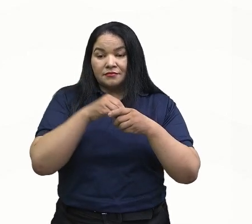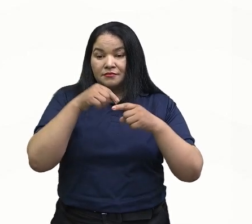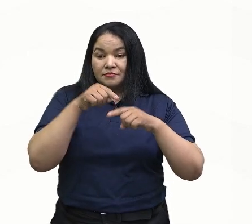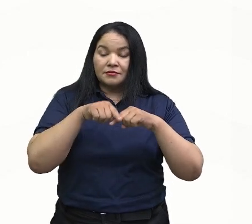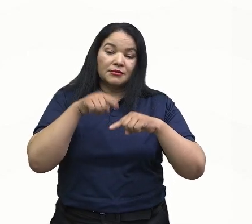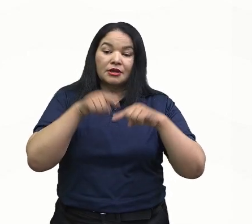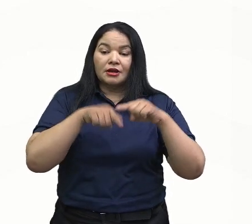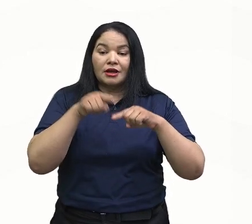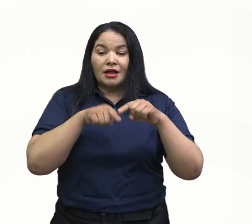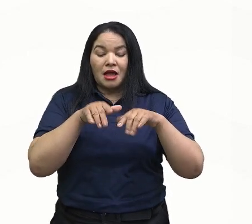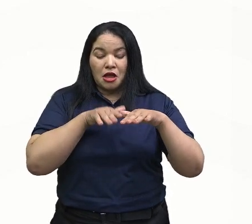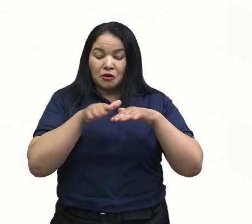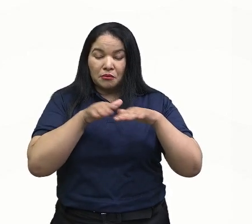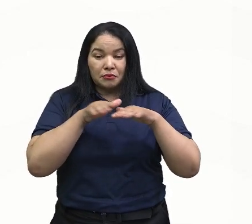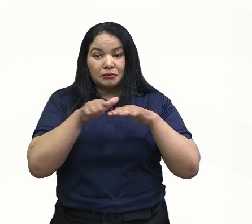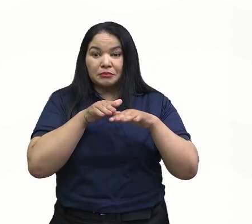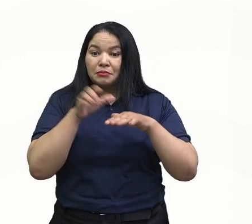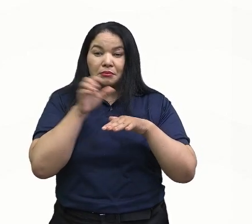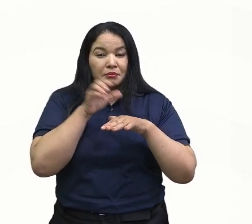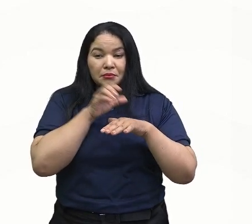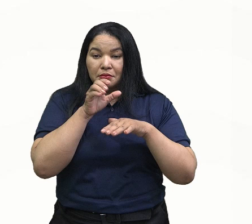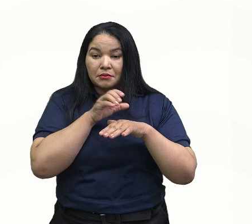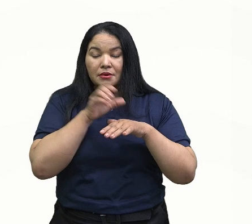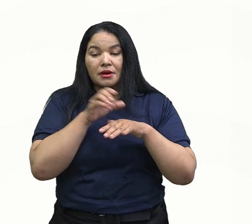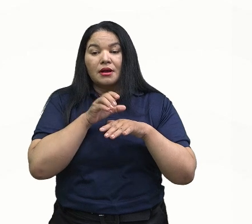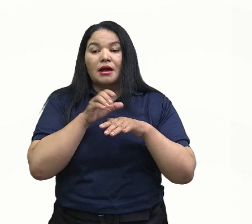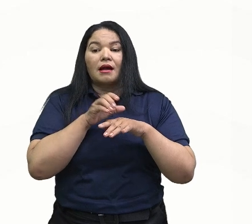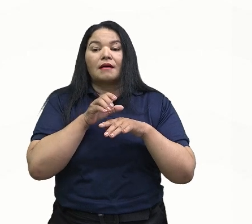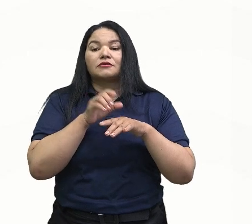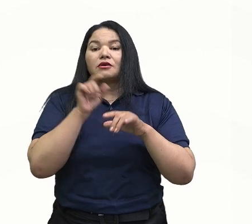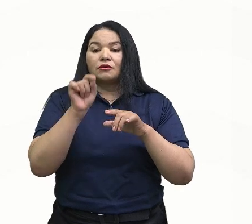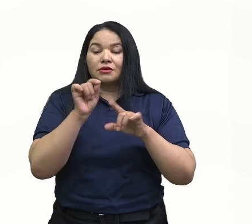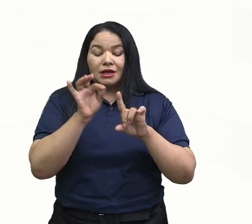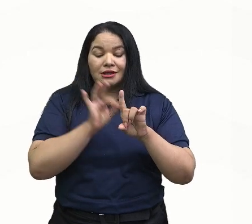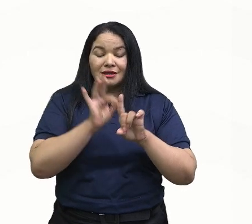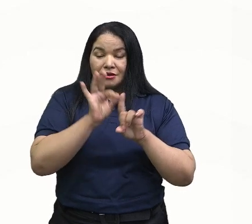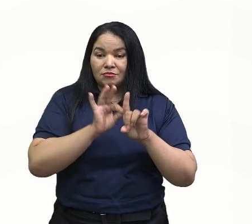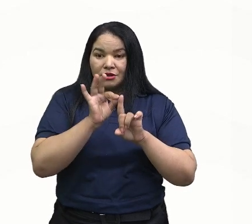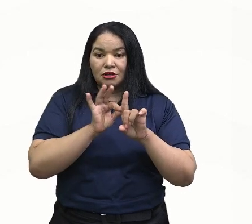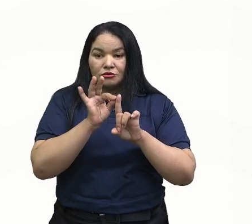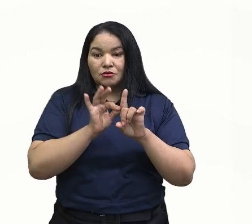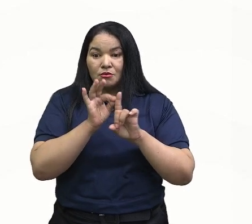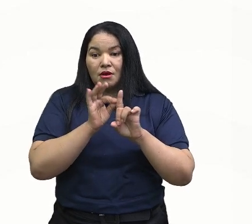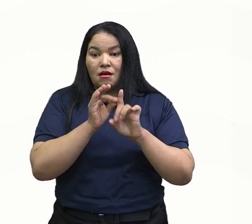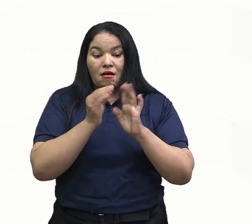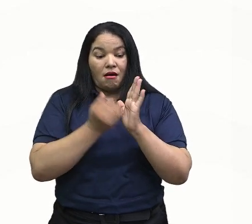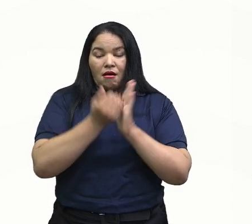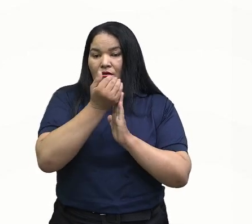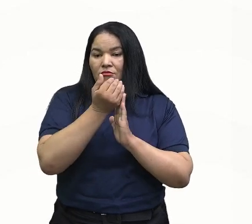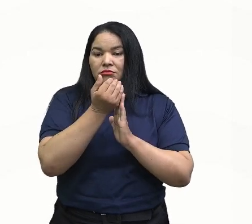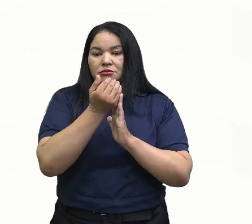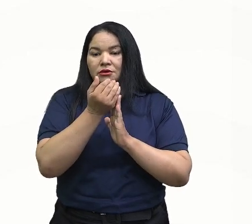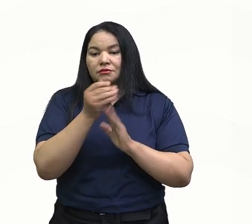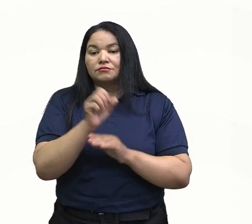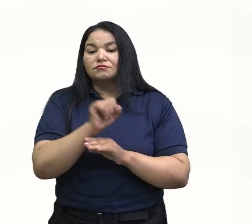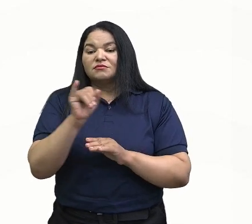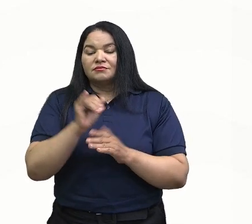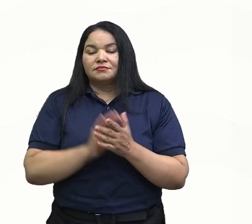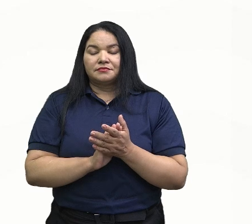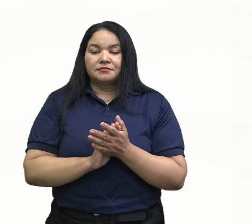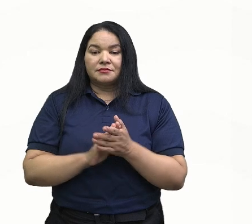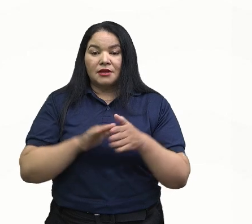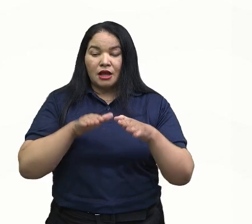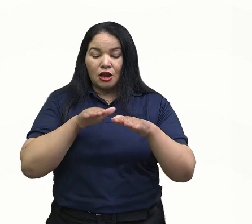tá? Significa que ela tem uma temperatura muito alta. Mas se uma molécula ela se